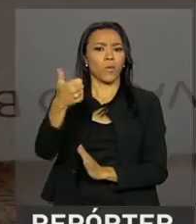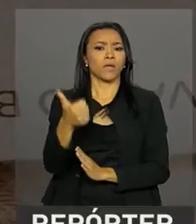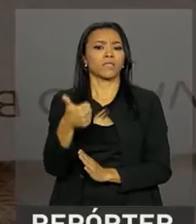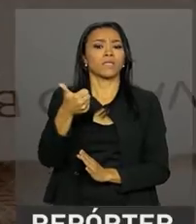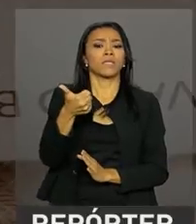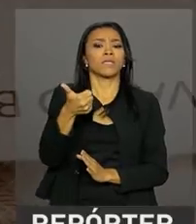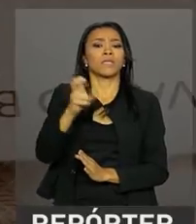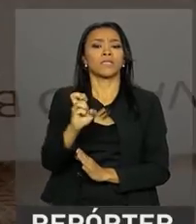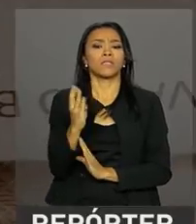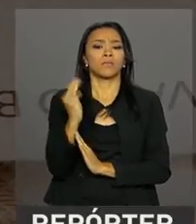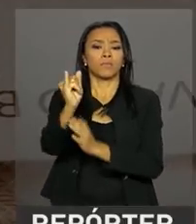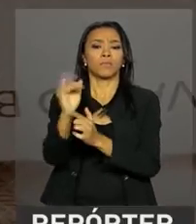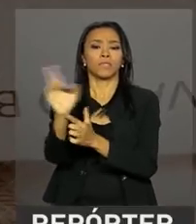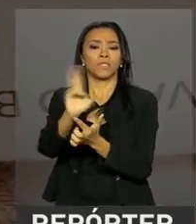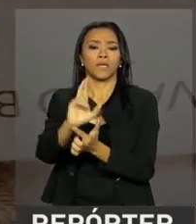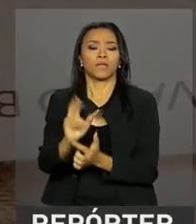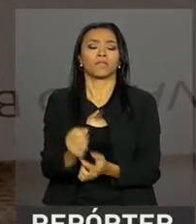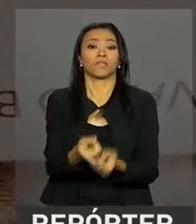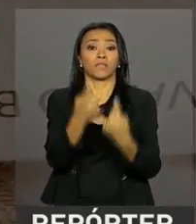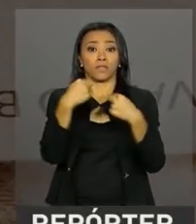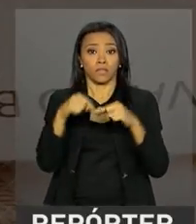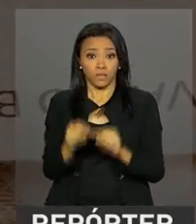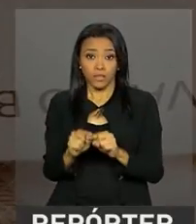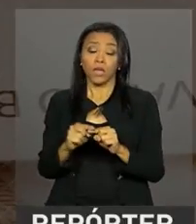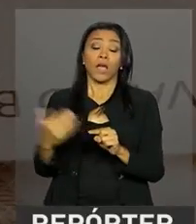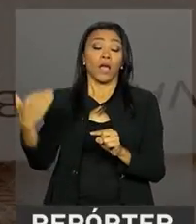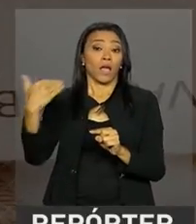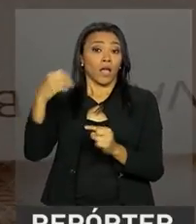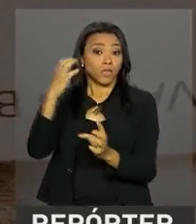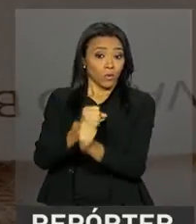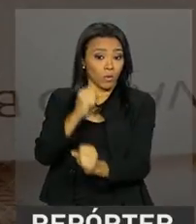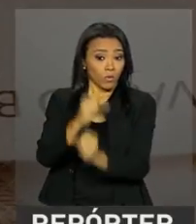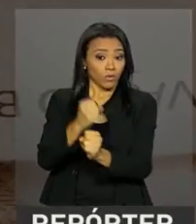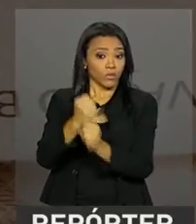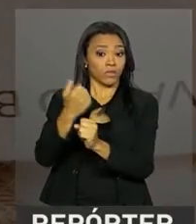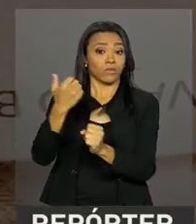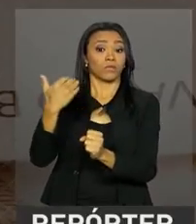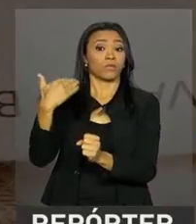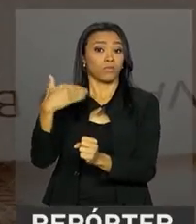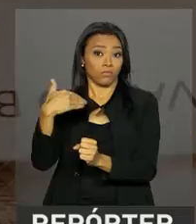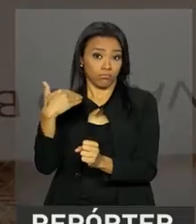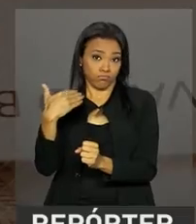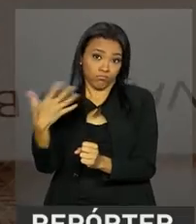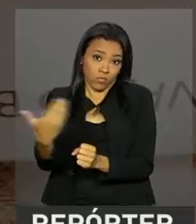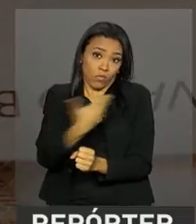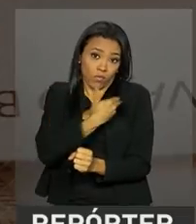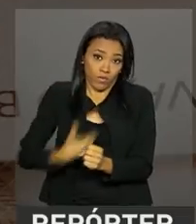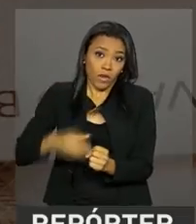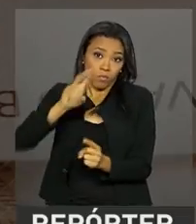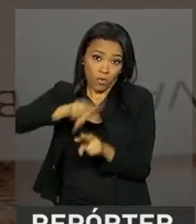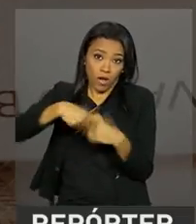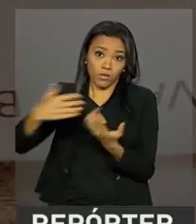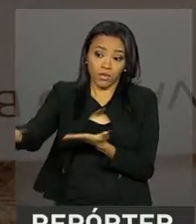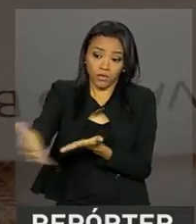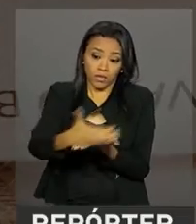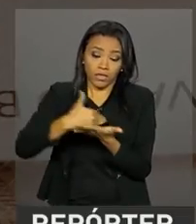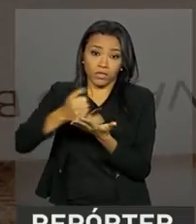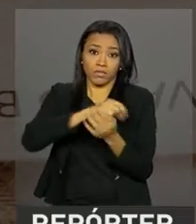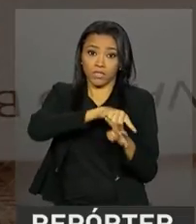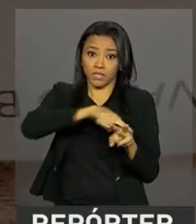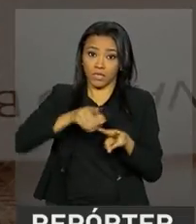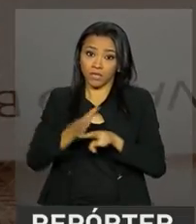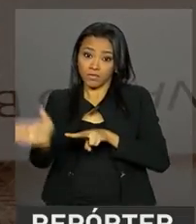de reais as contas do governo central são o resultado da arrecadação e dos gastos de três áreas